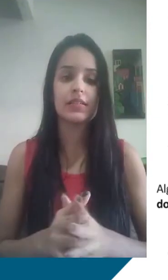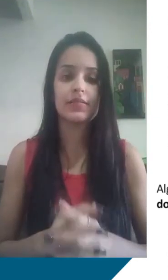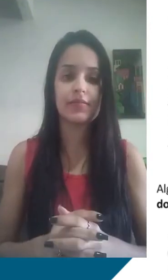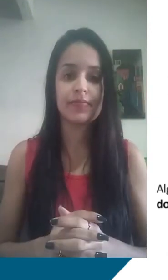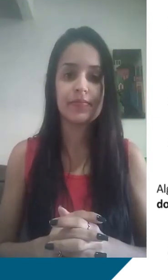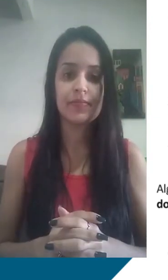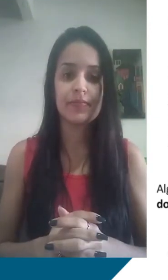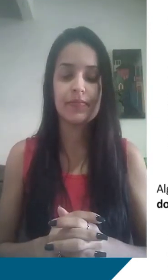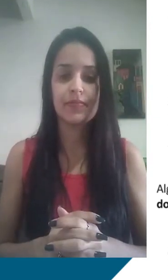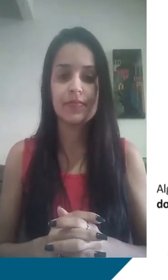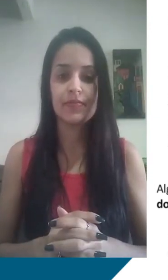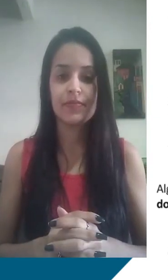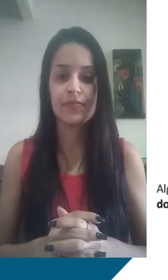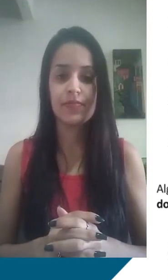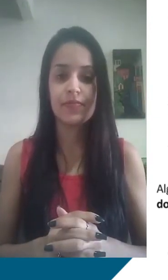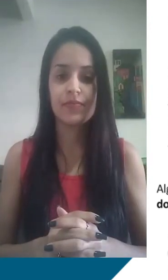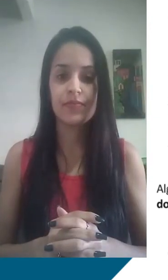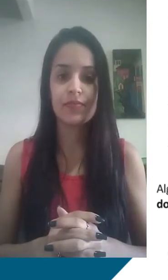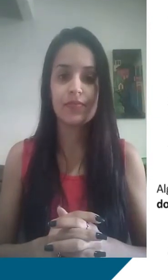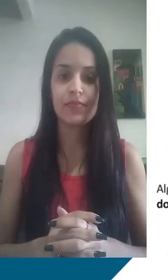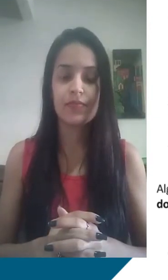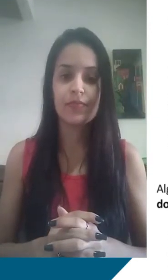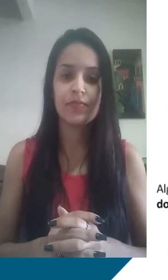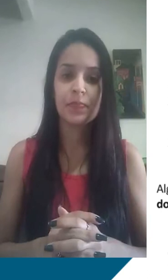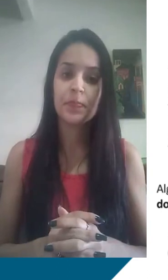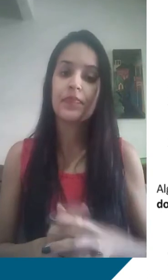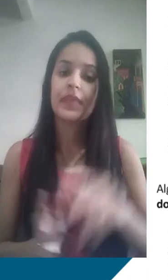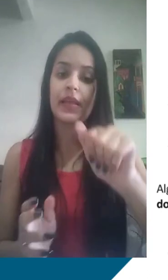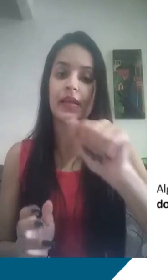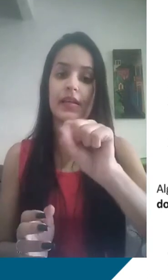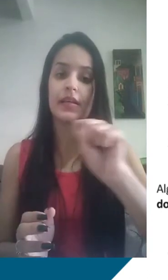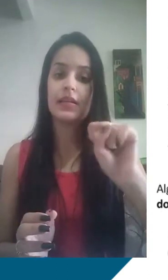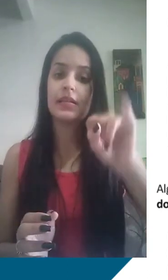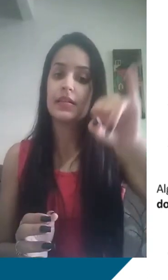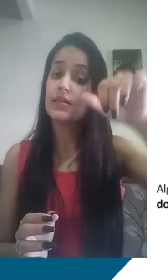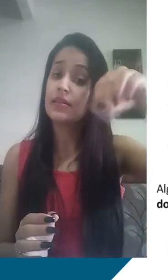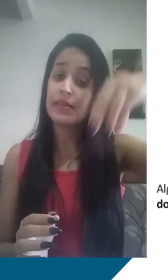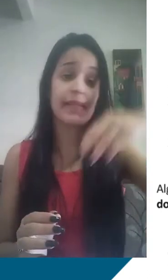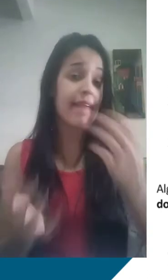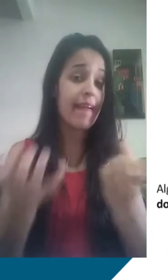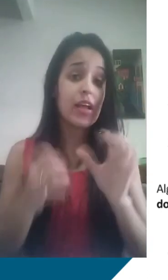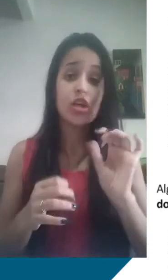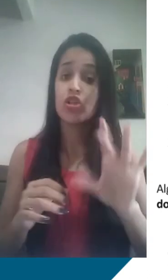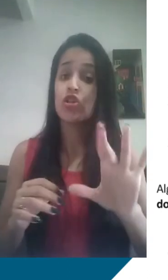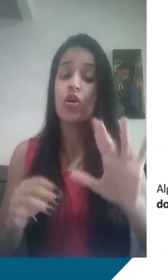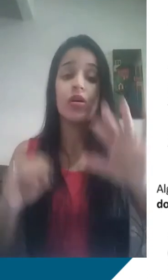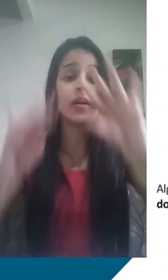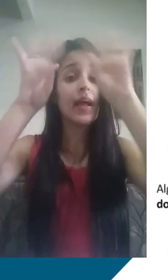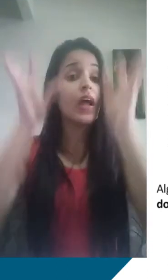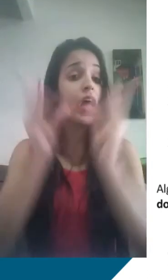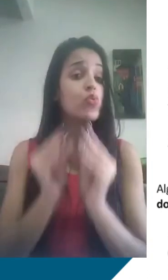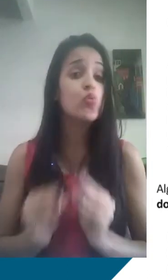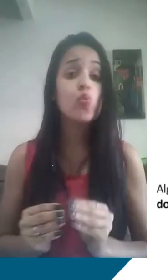fazer o banal tornar-se o ideal. Ou seja, a palavra assim, nesse texto, tem a função de sintetizar os